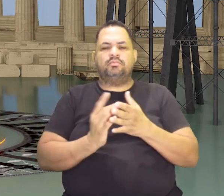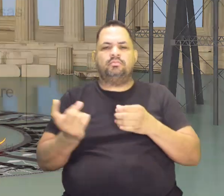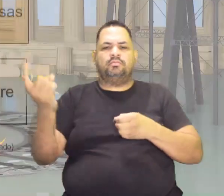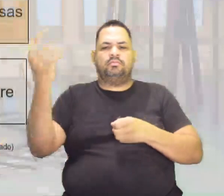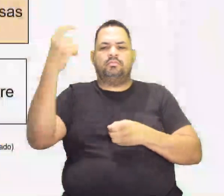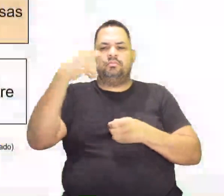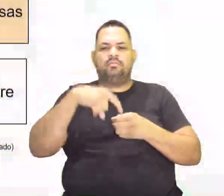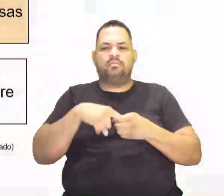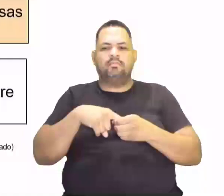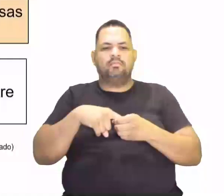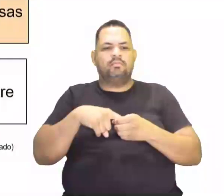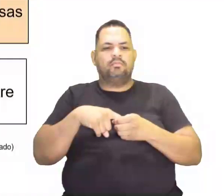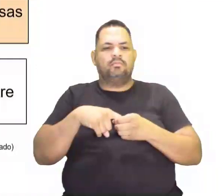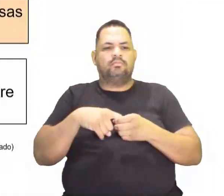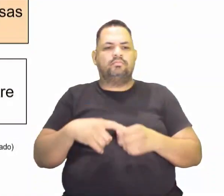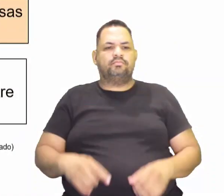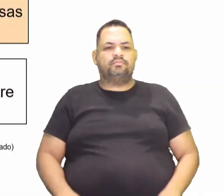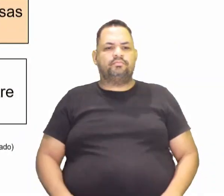lá, olha aí.